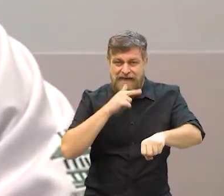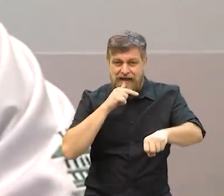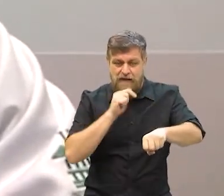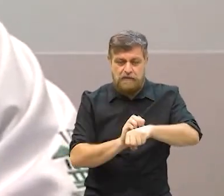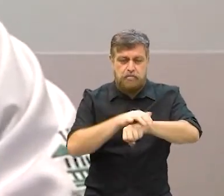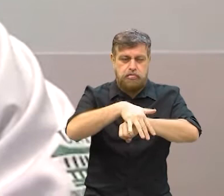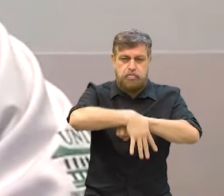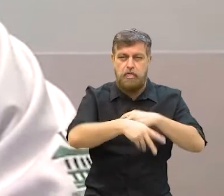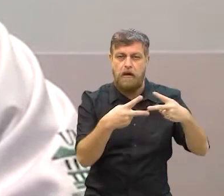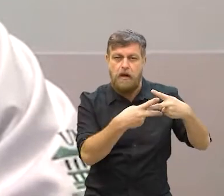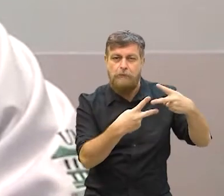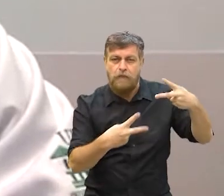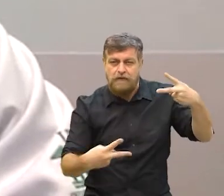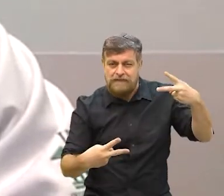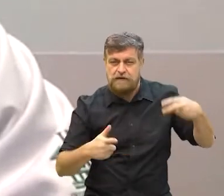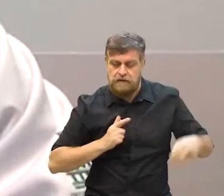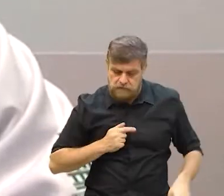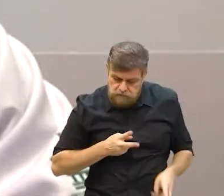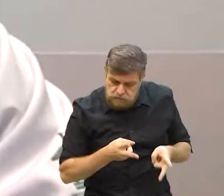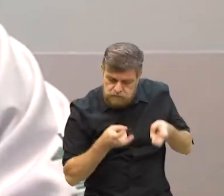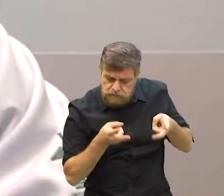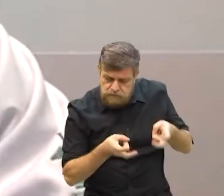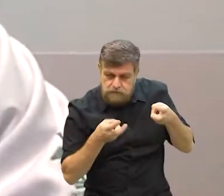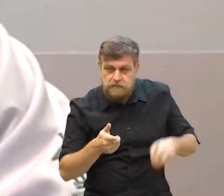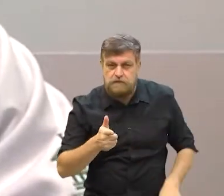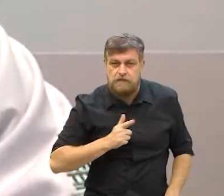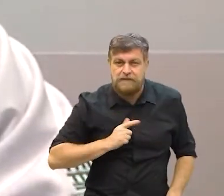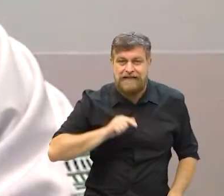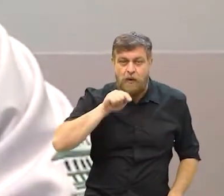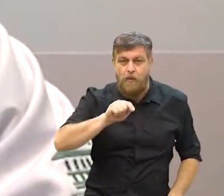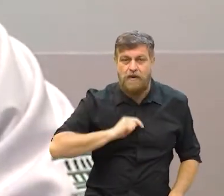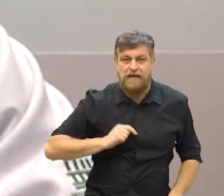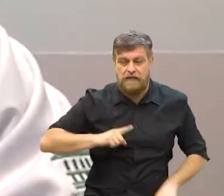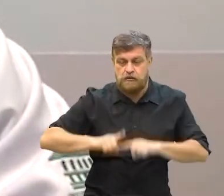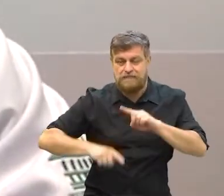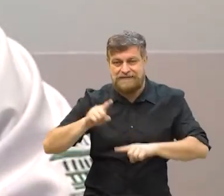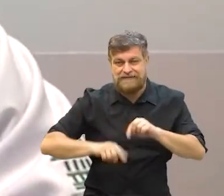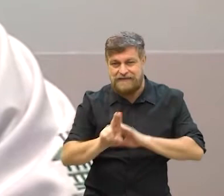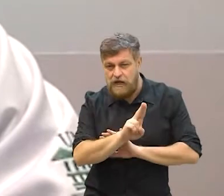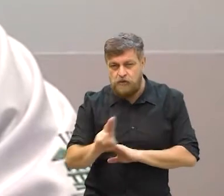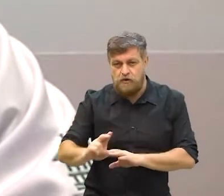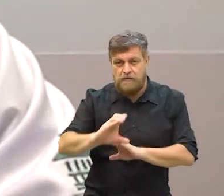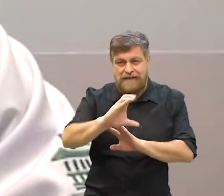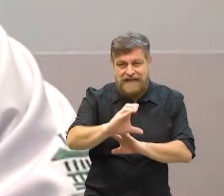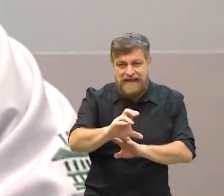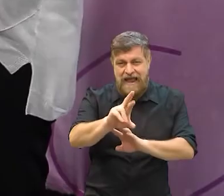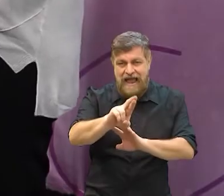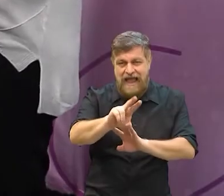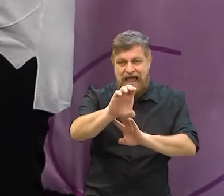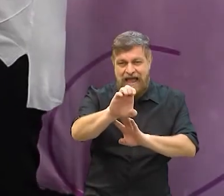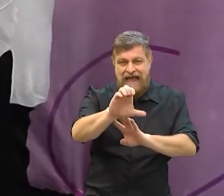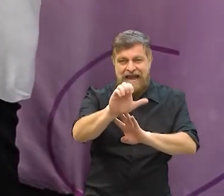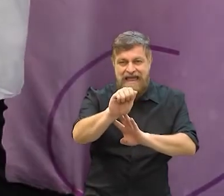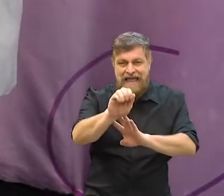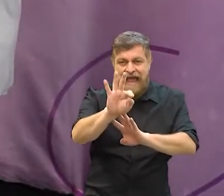Essa doença começa a se manifestar de uma forma mais evolutiva até que tem aumento da creatinina, que é um marcador de insuficiência renal.